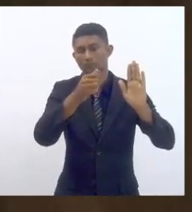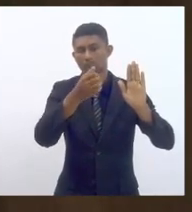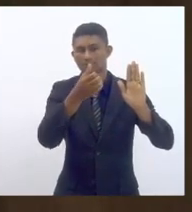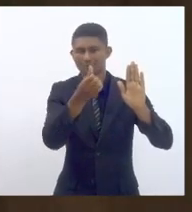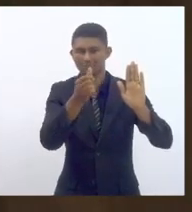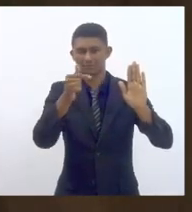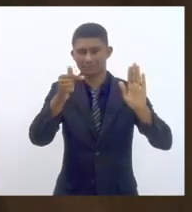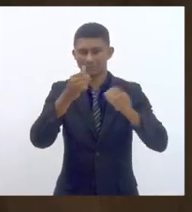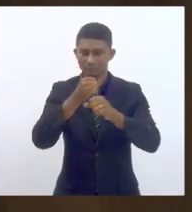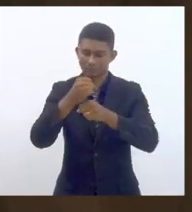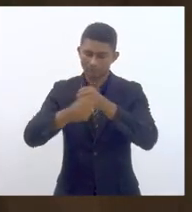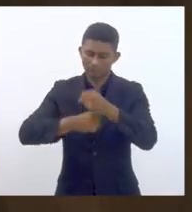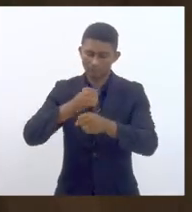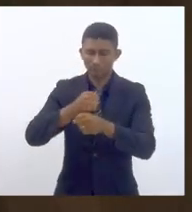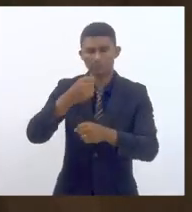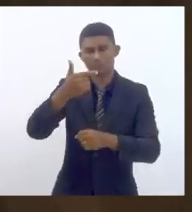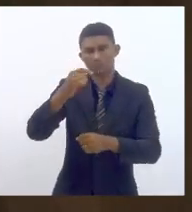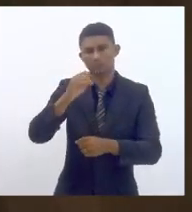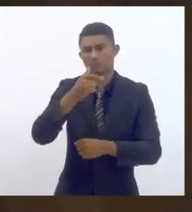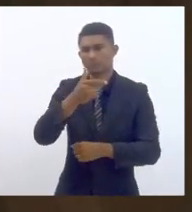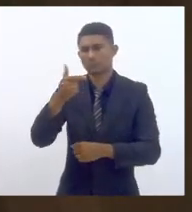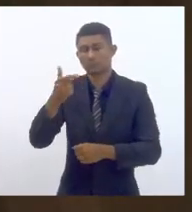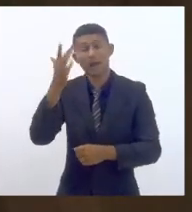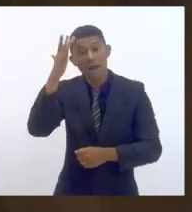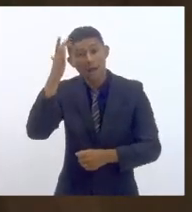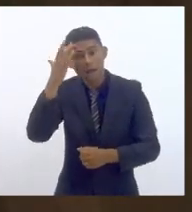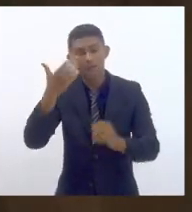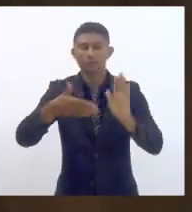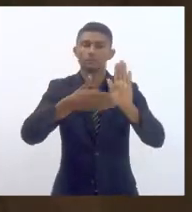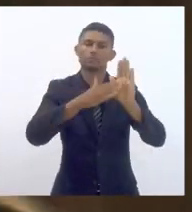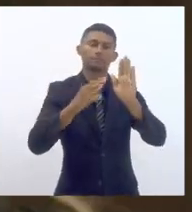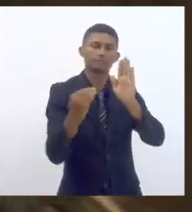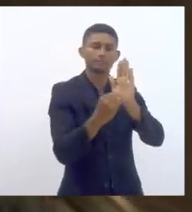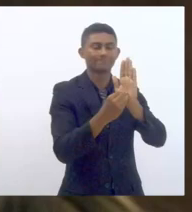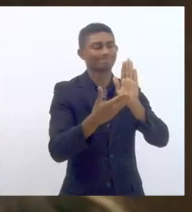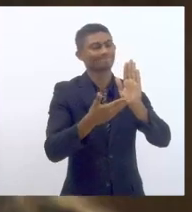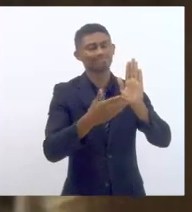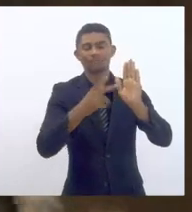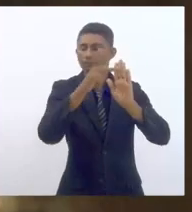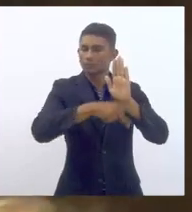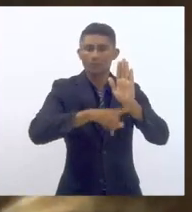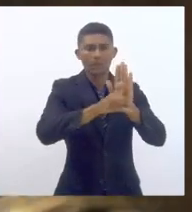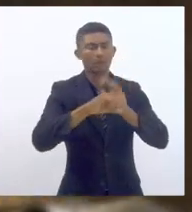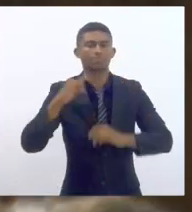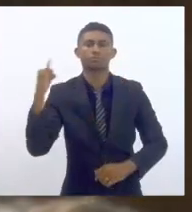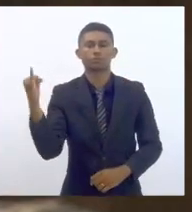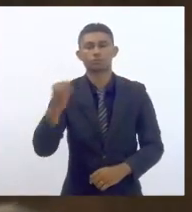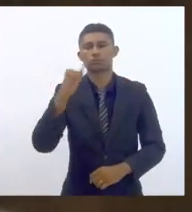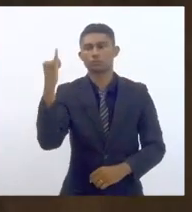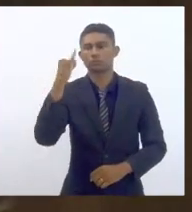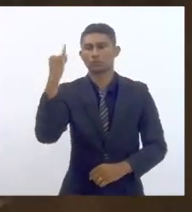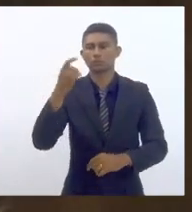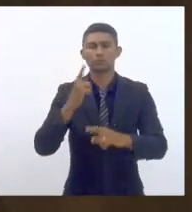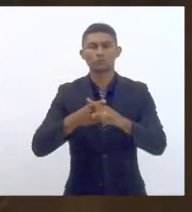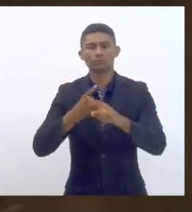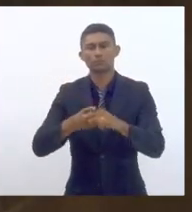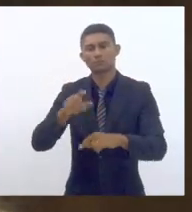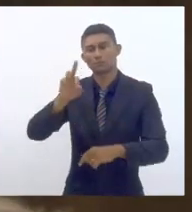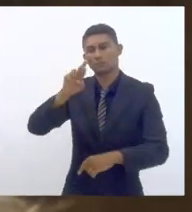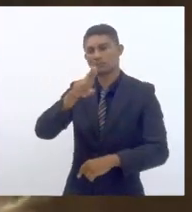1167/2022 na pauta de amanhã. Esse projeto é importantíssimo, dada a relevância que tem Rússio Felipe